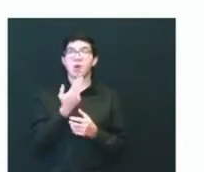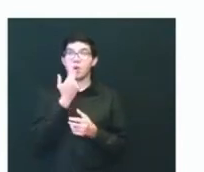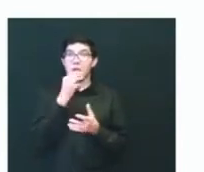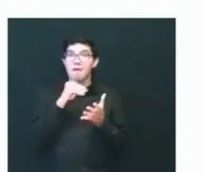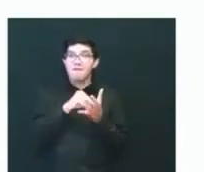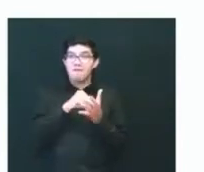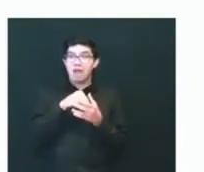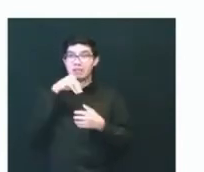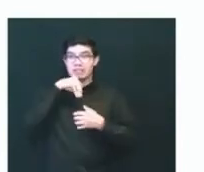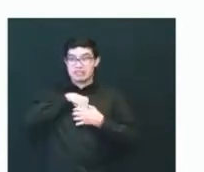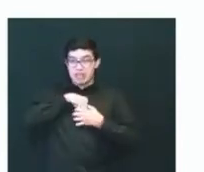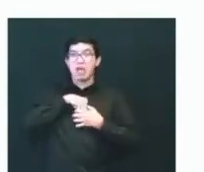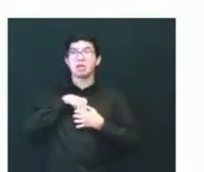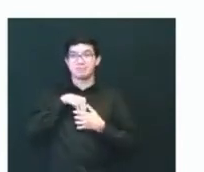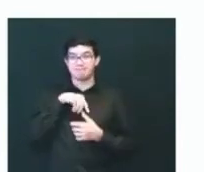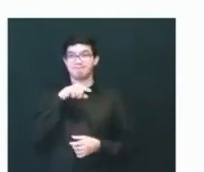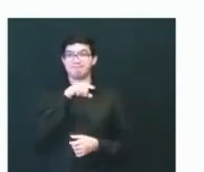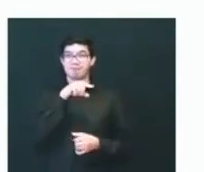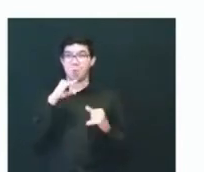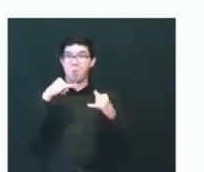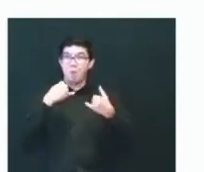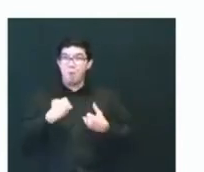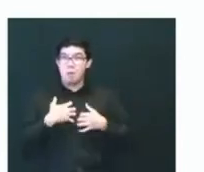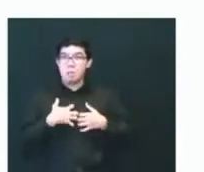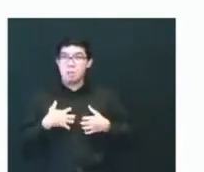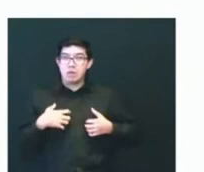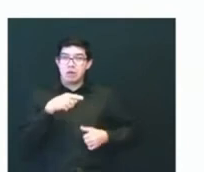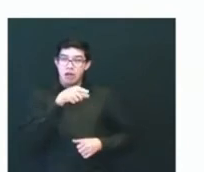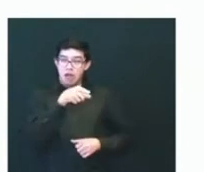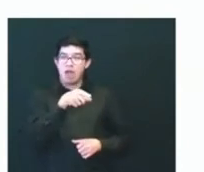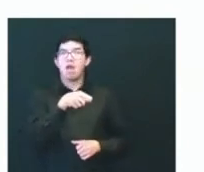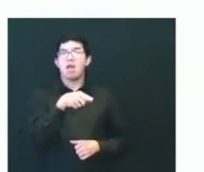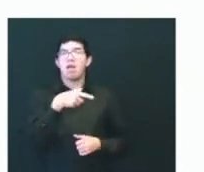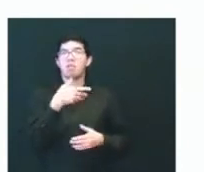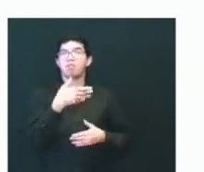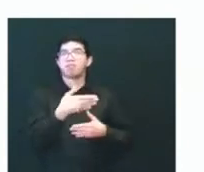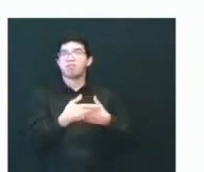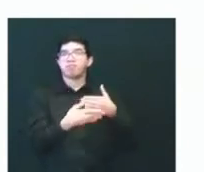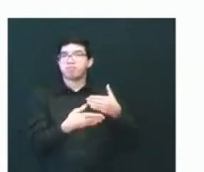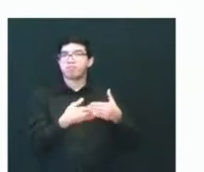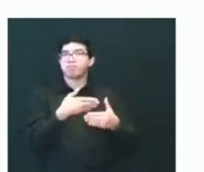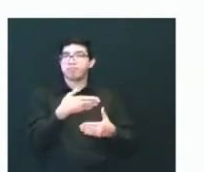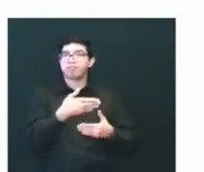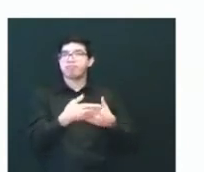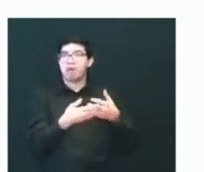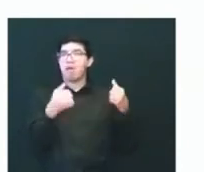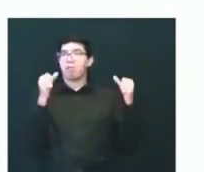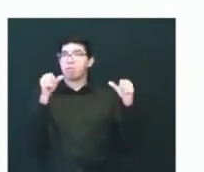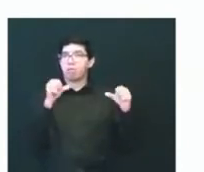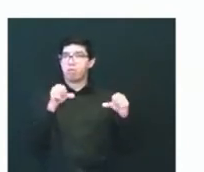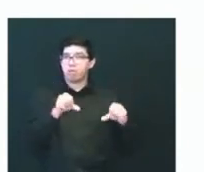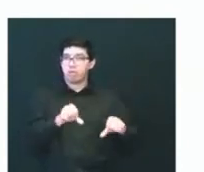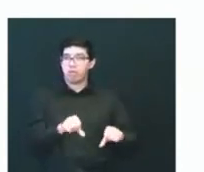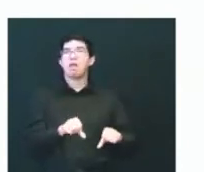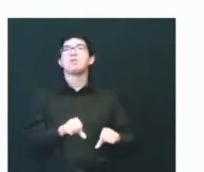desnutrição, esse prejuízo no estado nutricional, essa perda de peso, por mais que seja pouco, ela vai se agravando. E ela traz